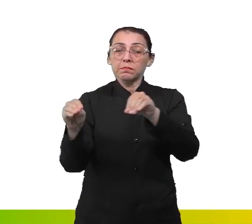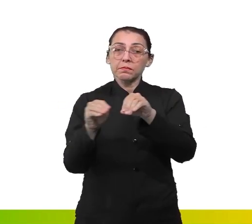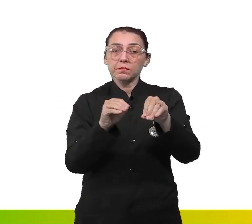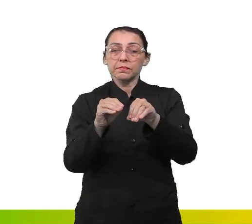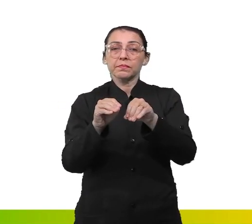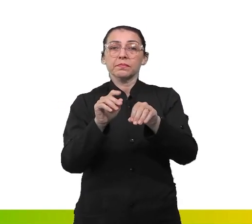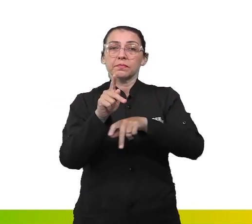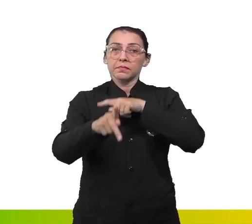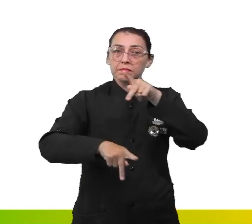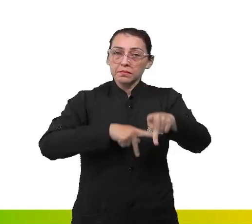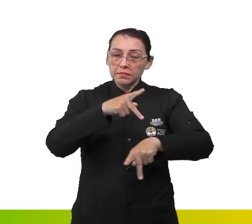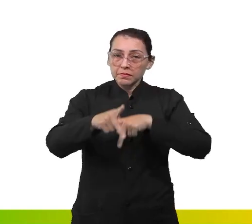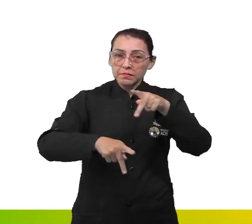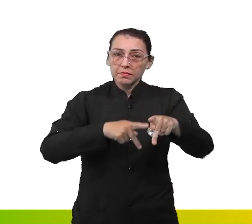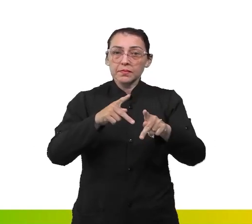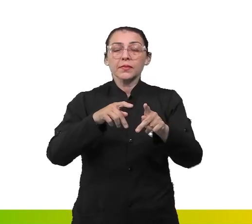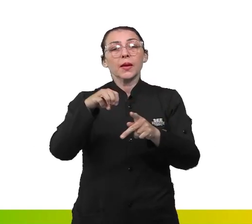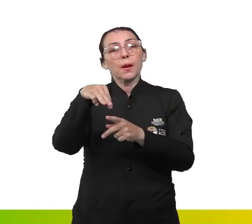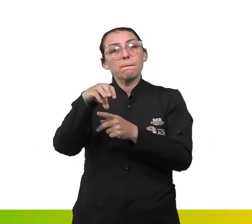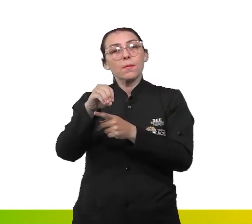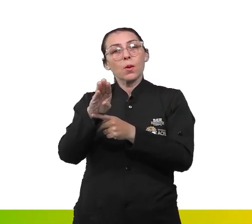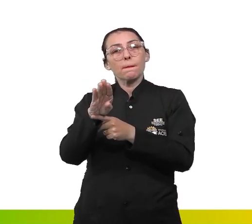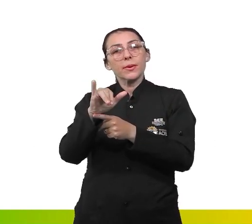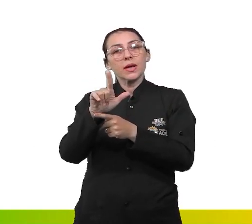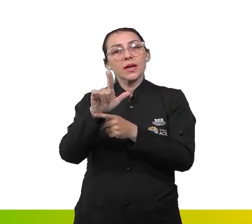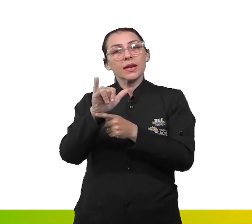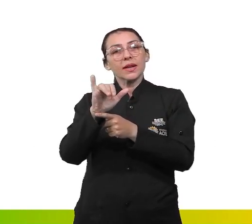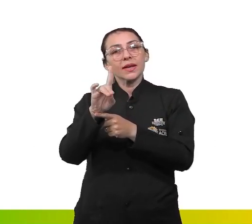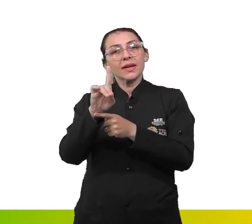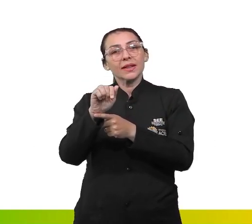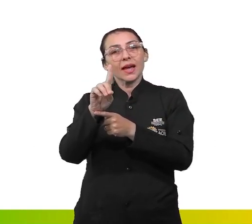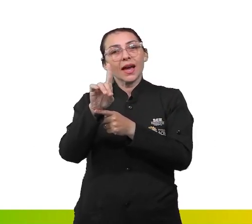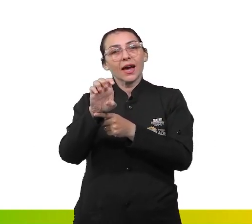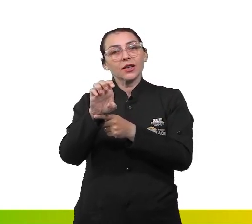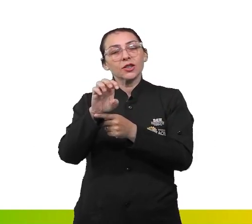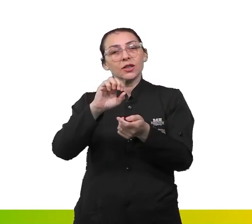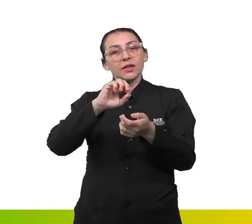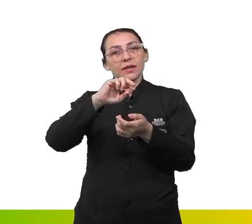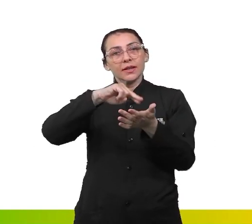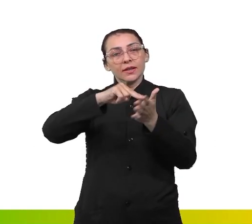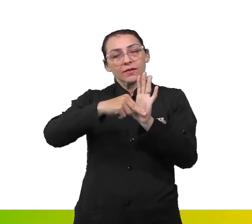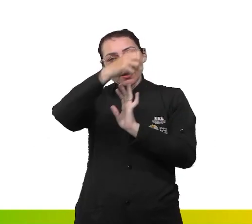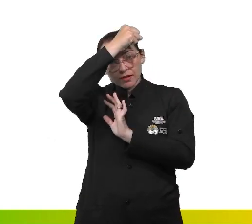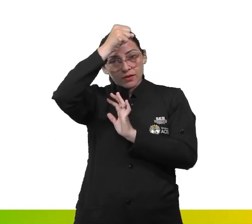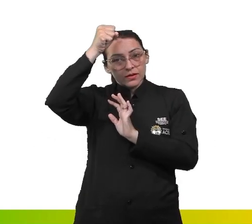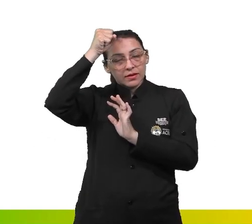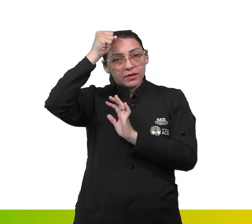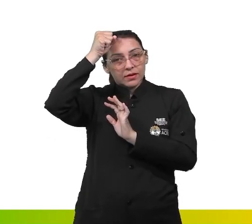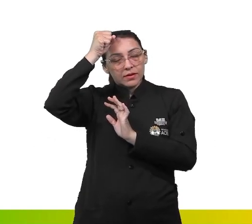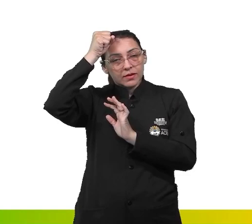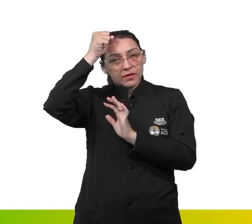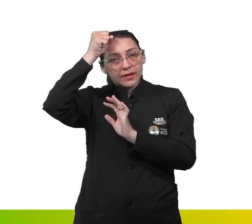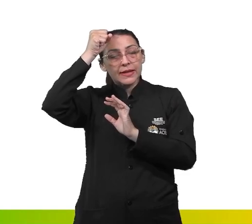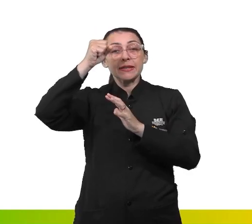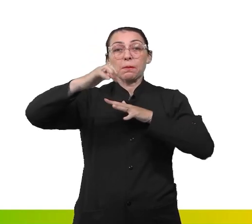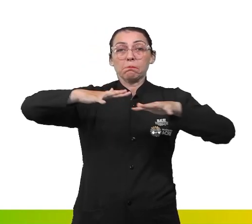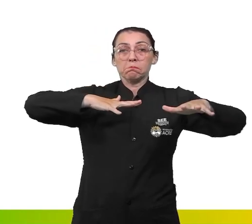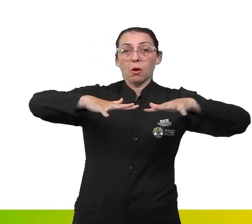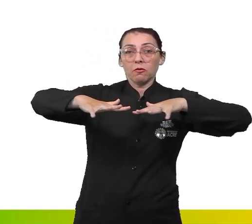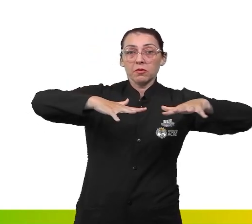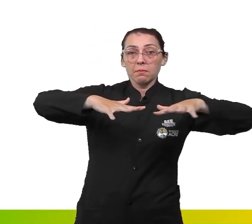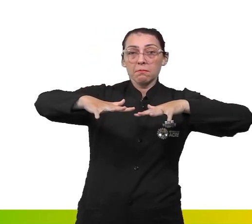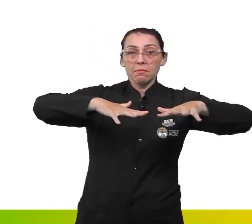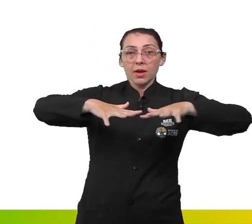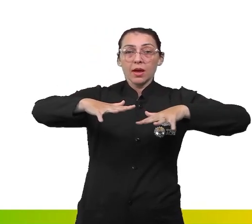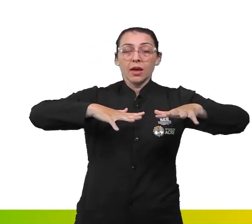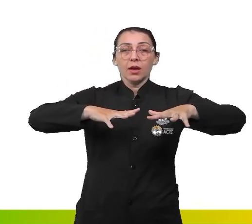bem atenção, a palavra mobilidade na sociologia significa justamente esse movimento,